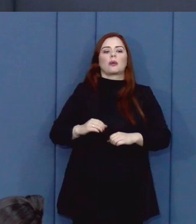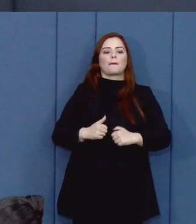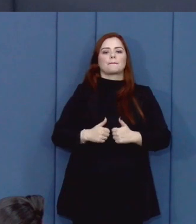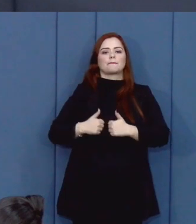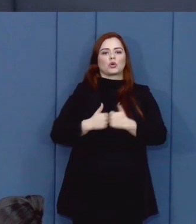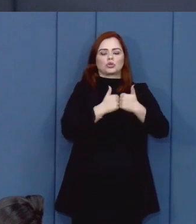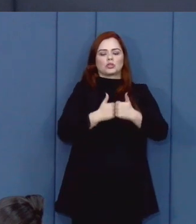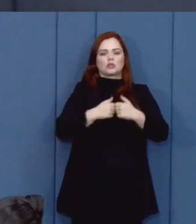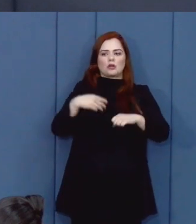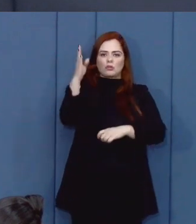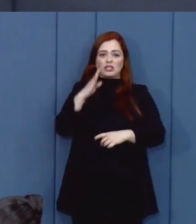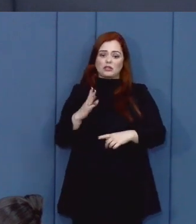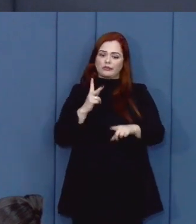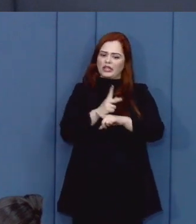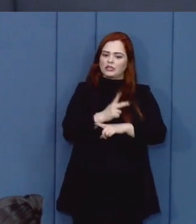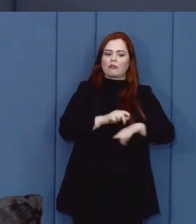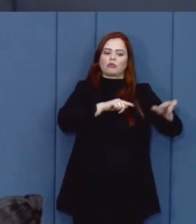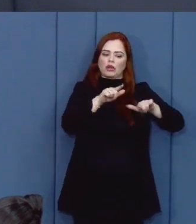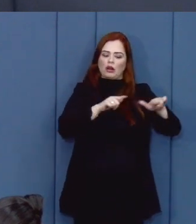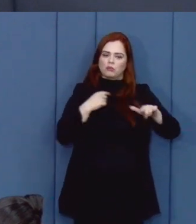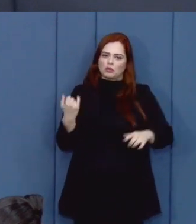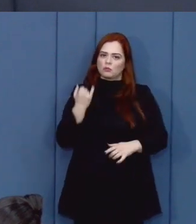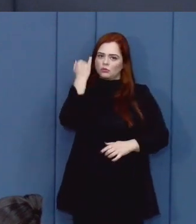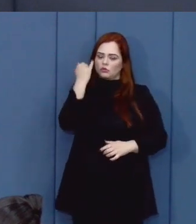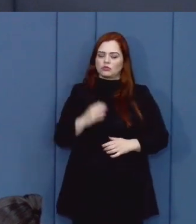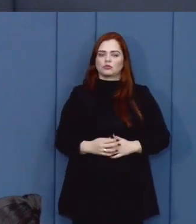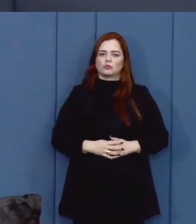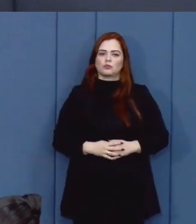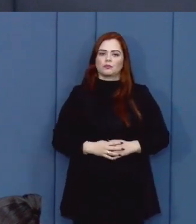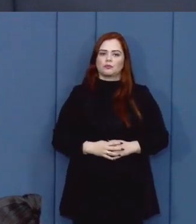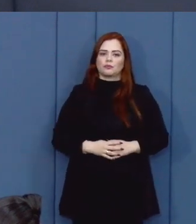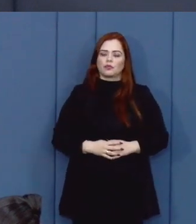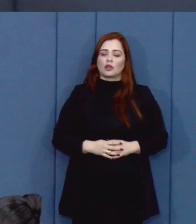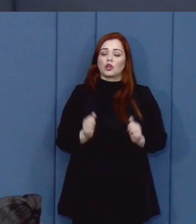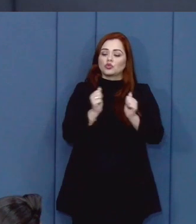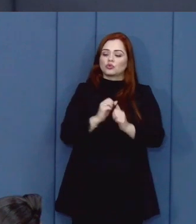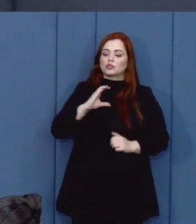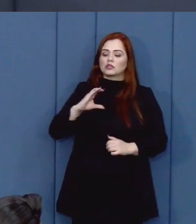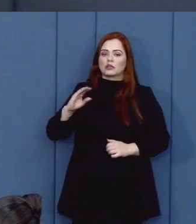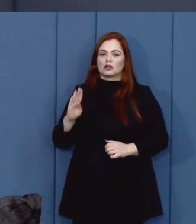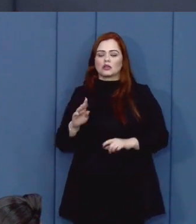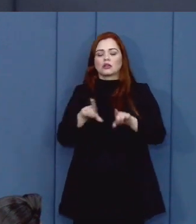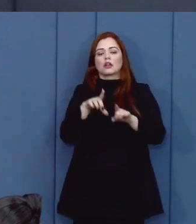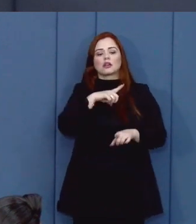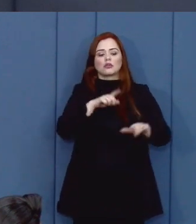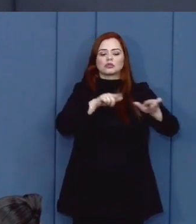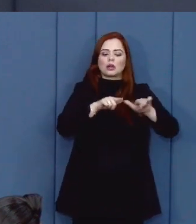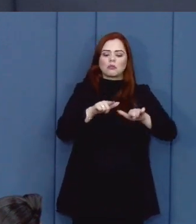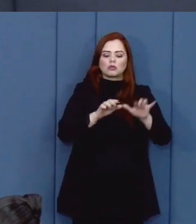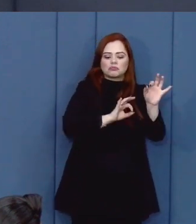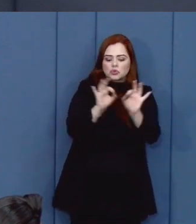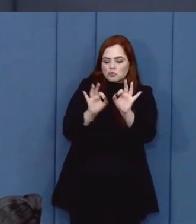fóruns internacionais, é sempre muito árduo. E né, com o CCAB nós temos a felicidade de ter um trabalho muito bem